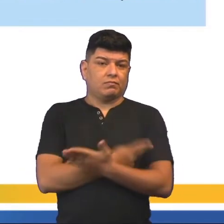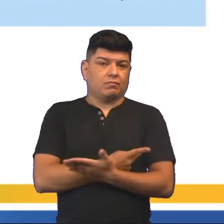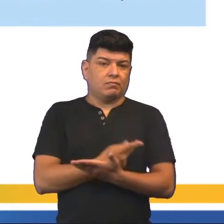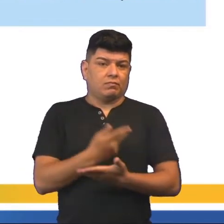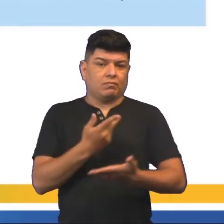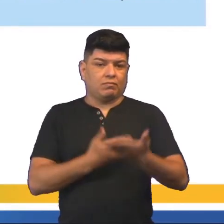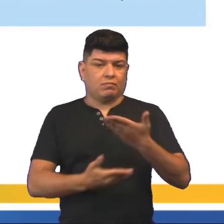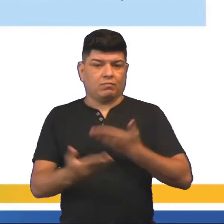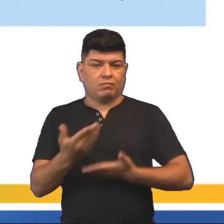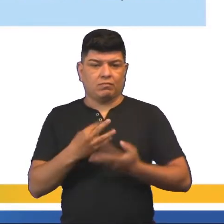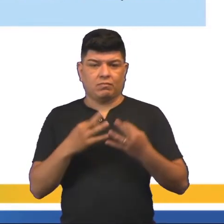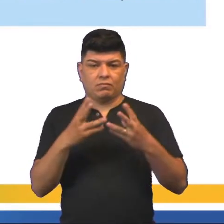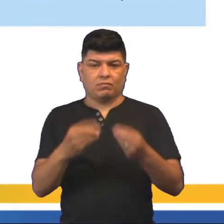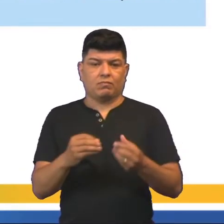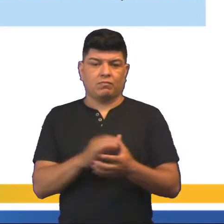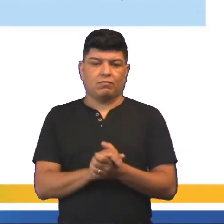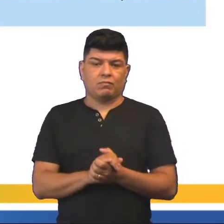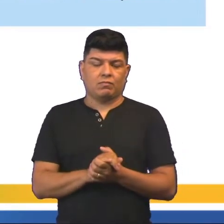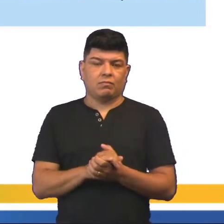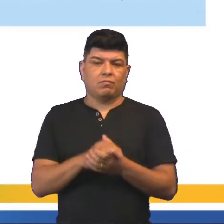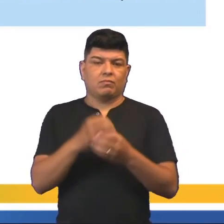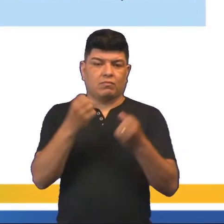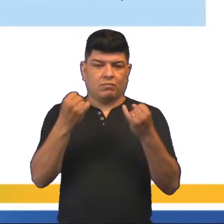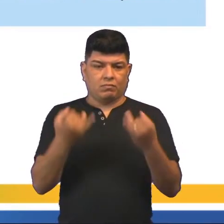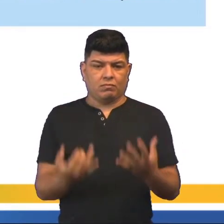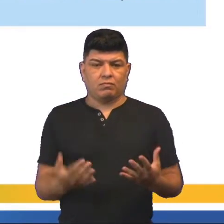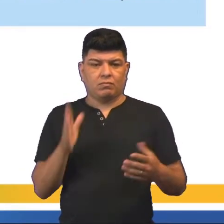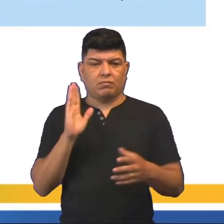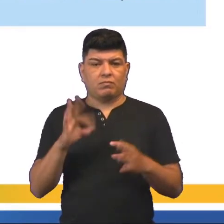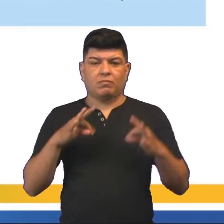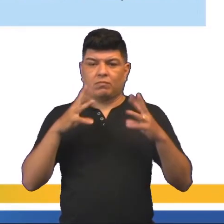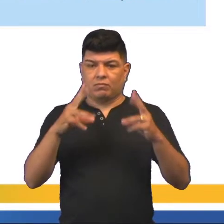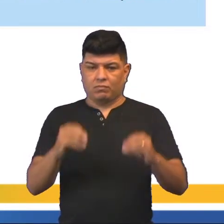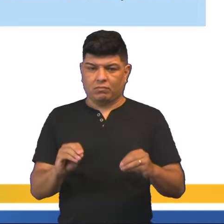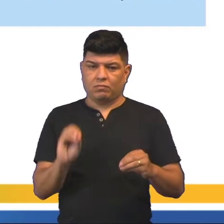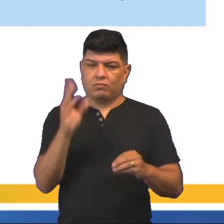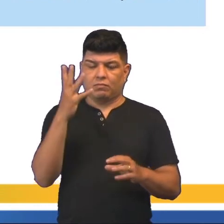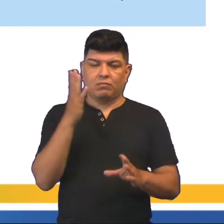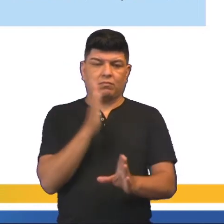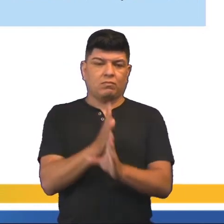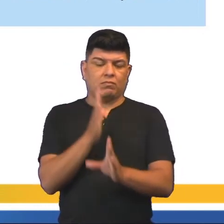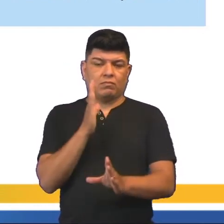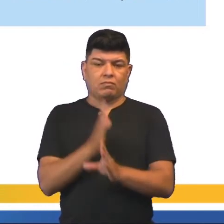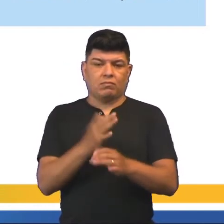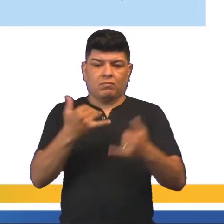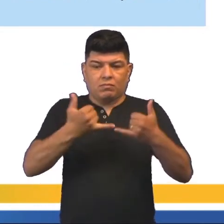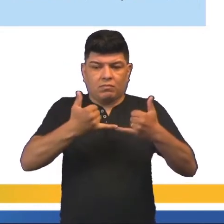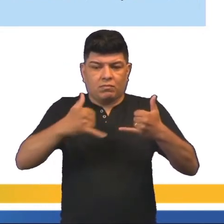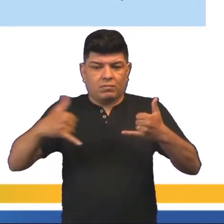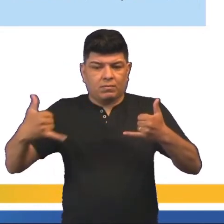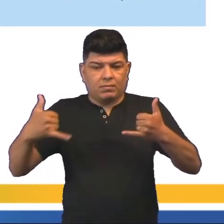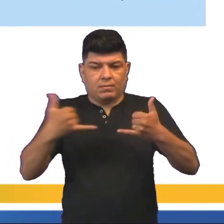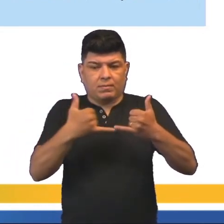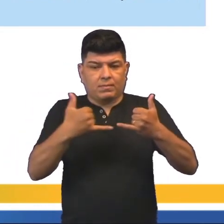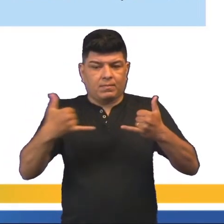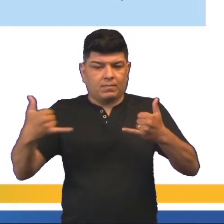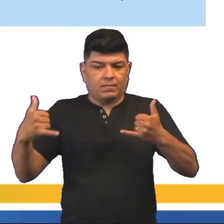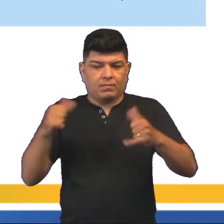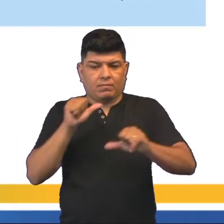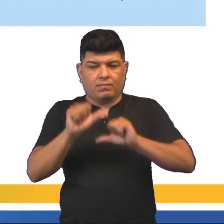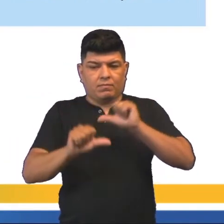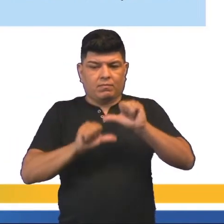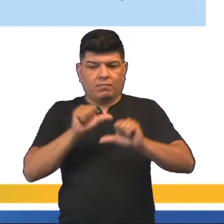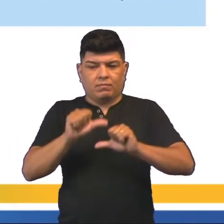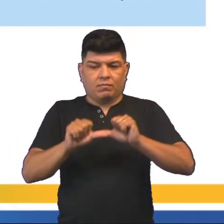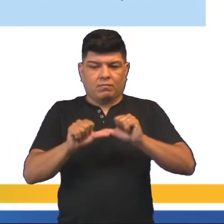de transmissão e tudo mais. E como eu já citei para vocês, tudo isso vai acontecer através de fios condutores, que são